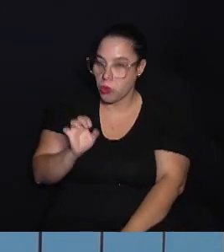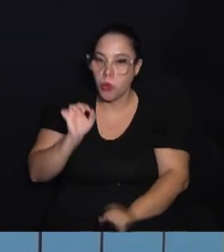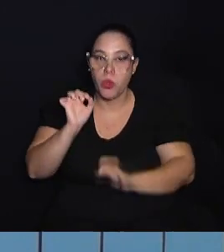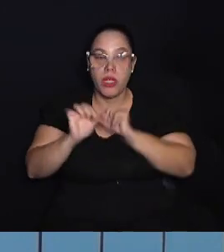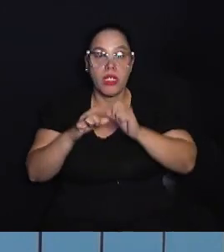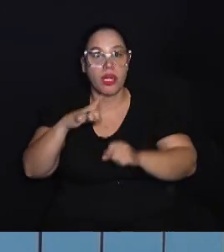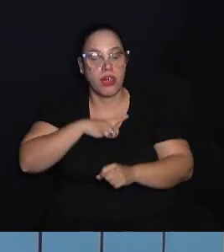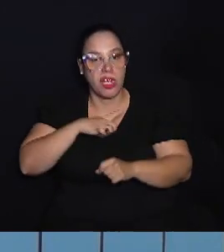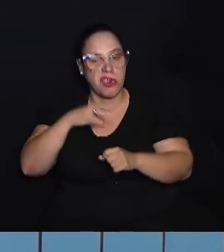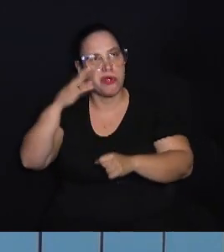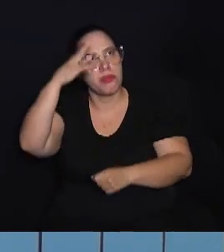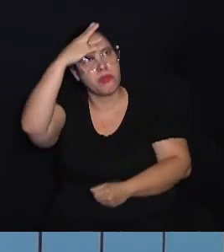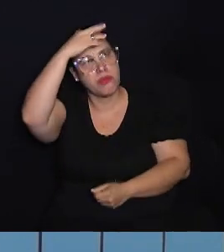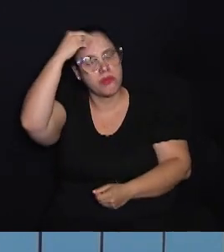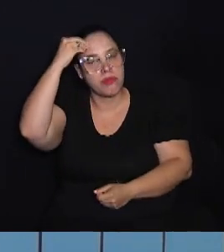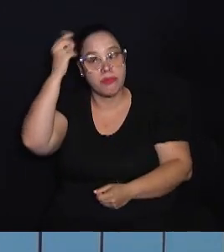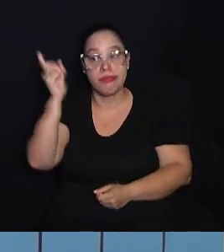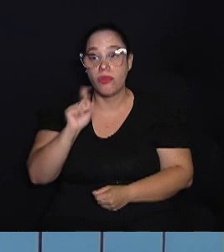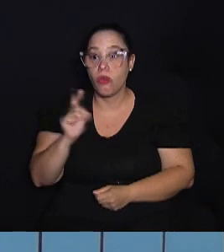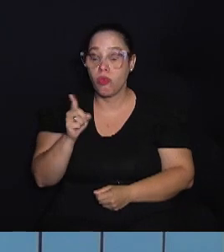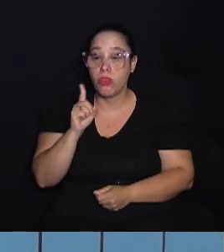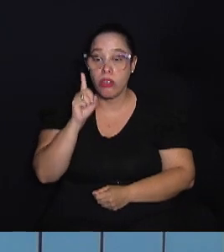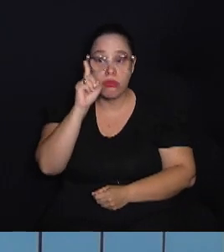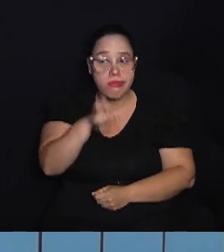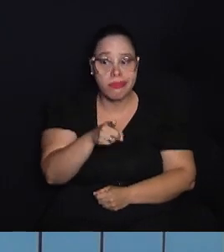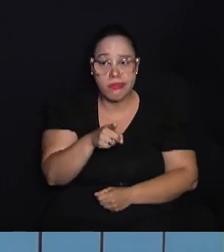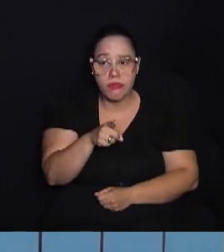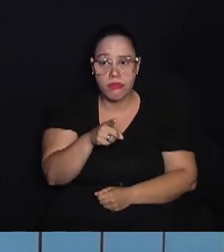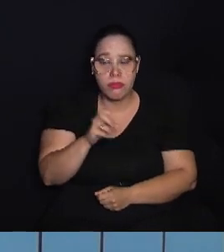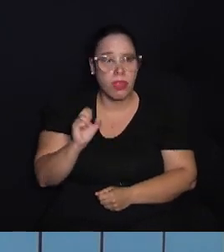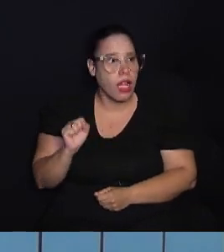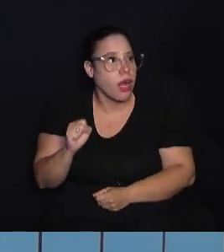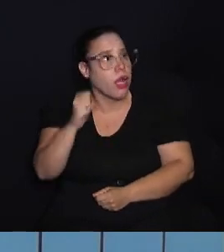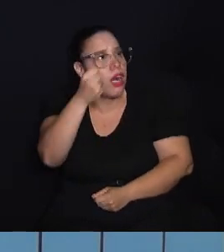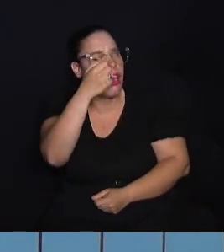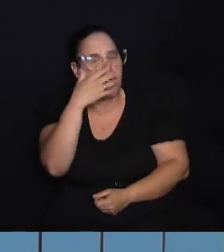demência, elas não são diagnosticadas, né? Isso é muito grave.